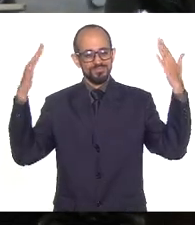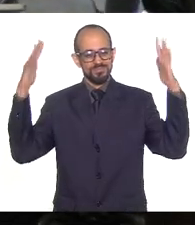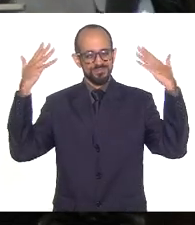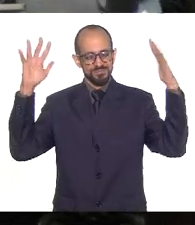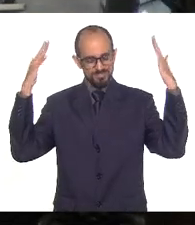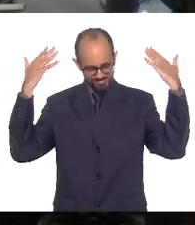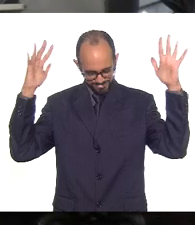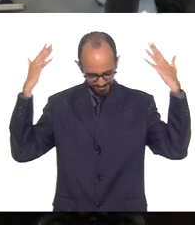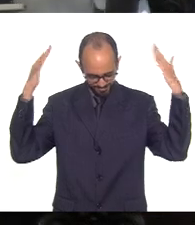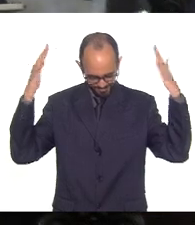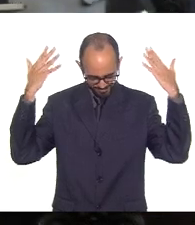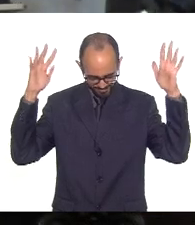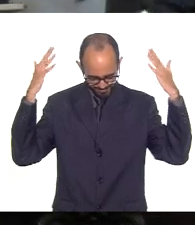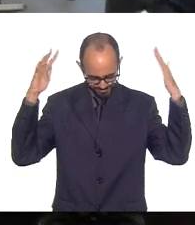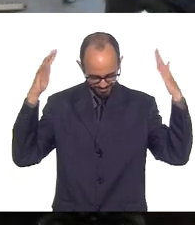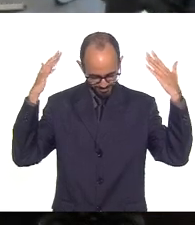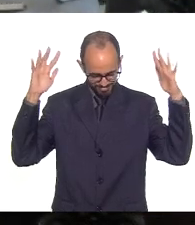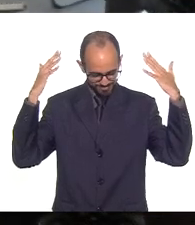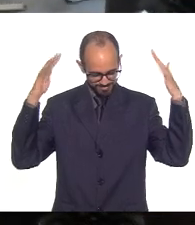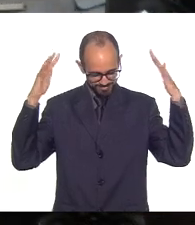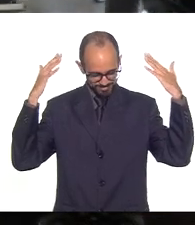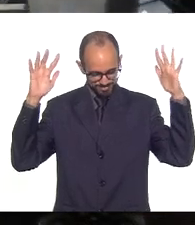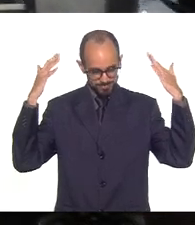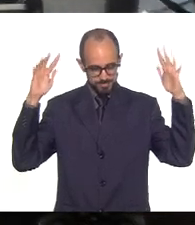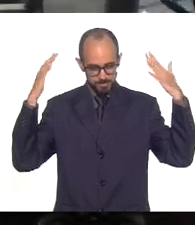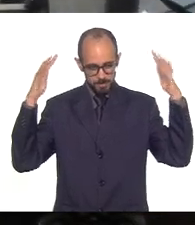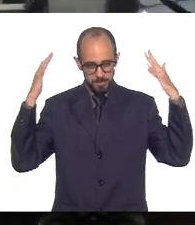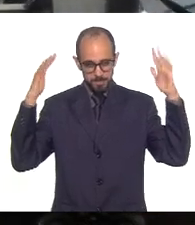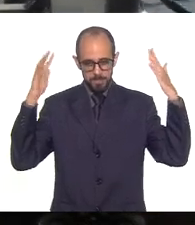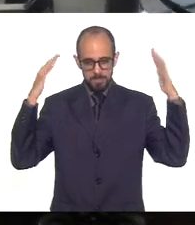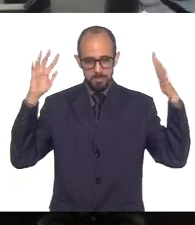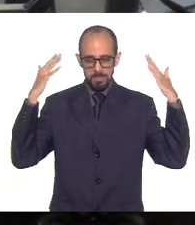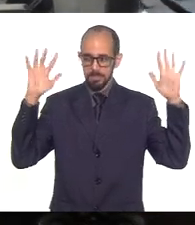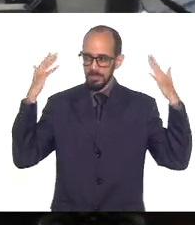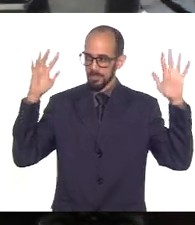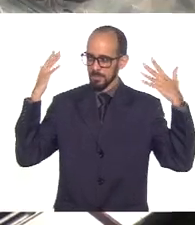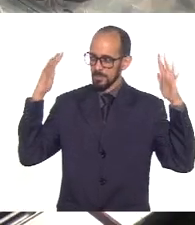E aí E aí